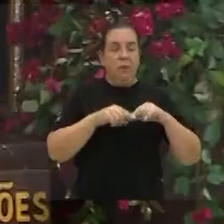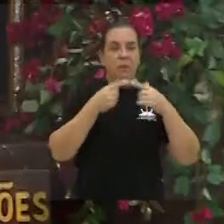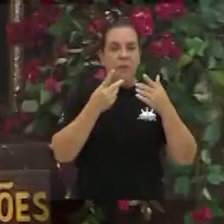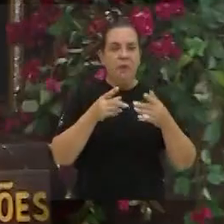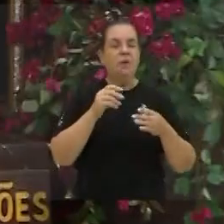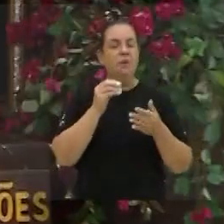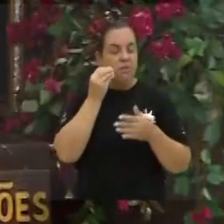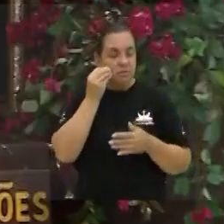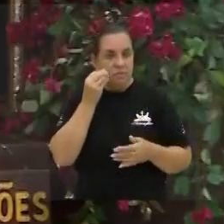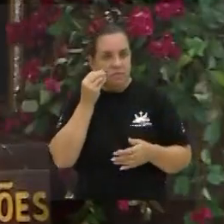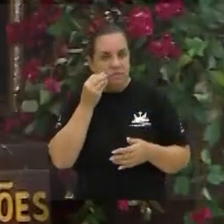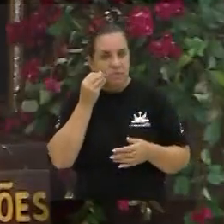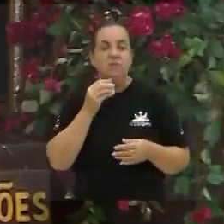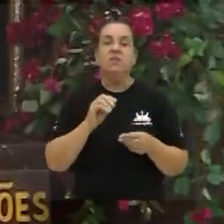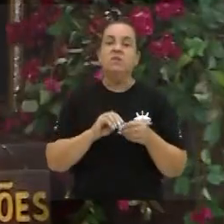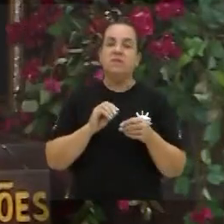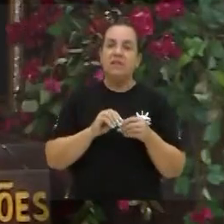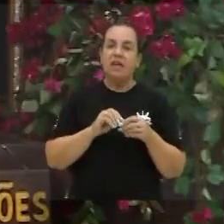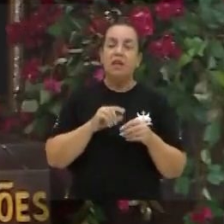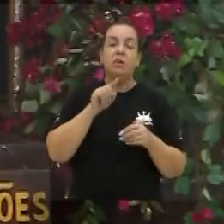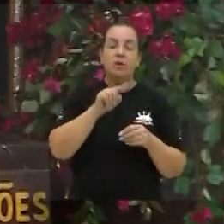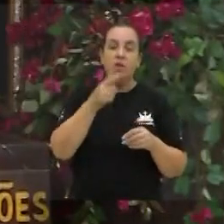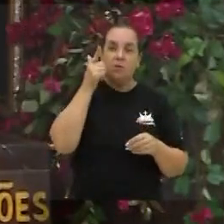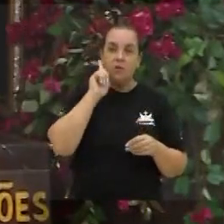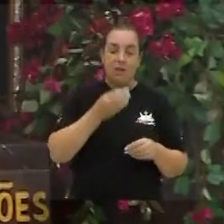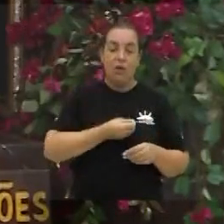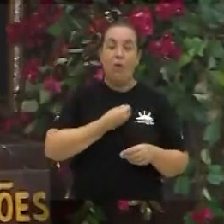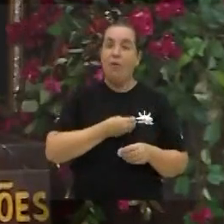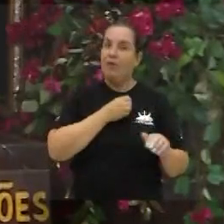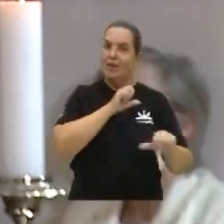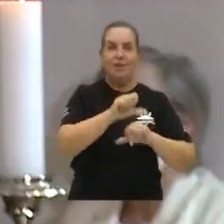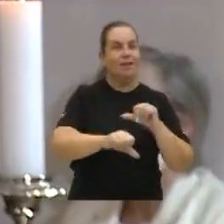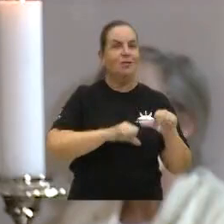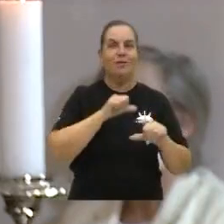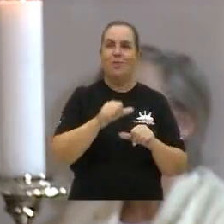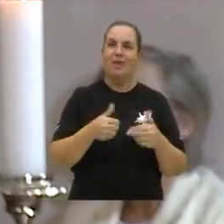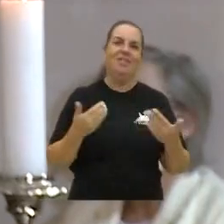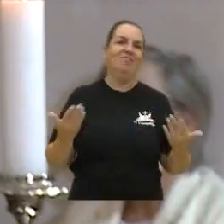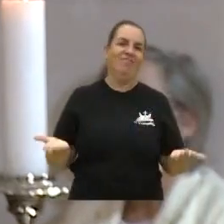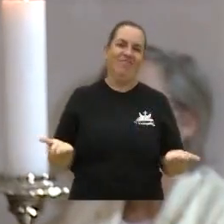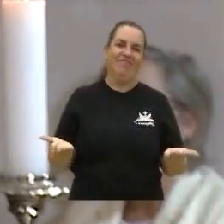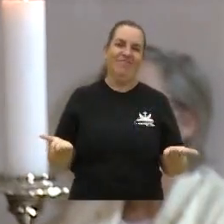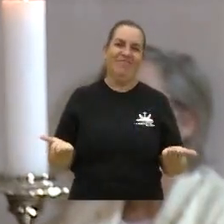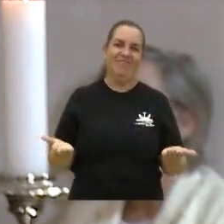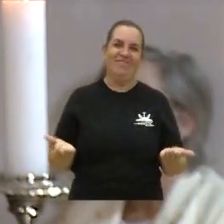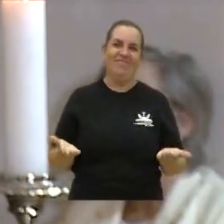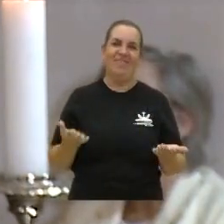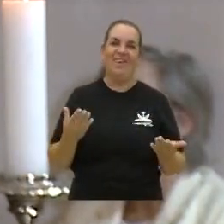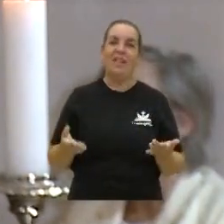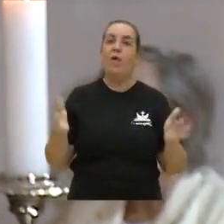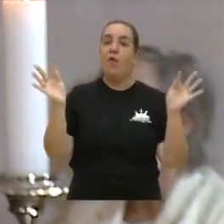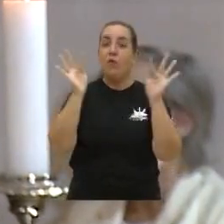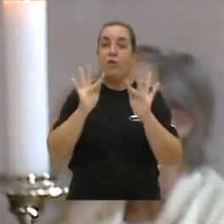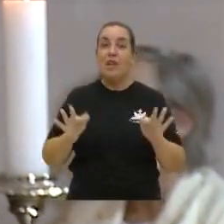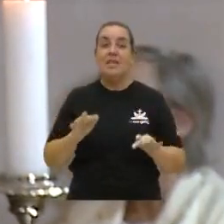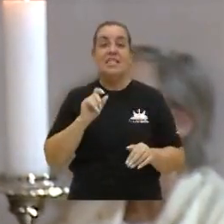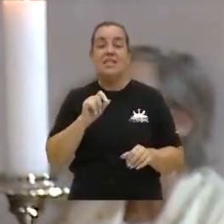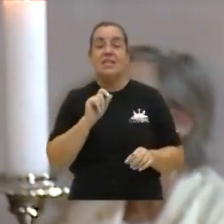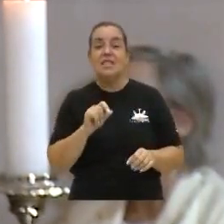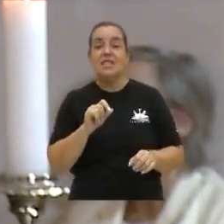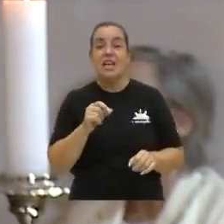feito a experiência, eles tiveram a vida transformada. Ah, então bem-aventurados aqueles